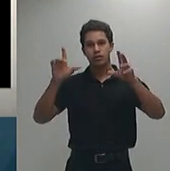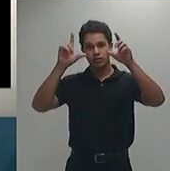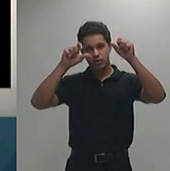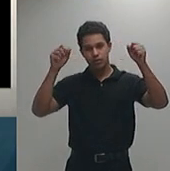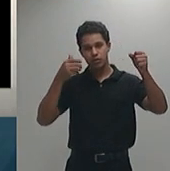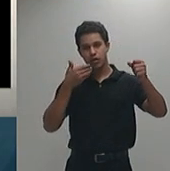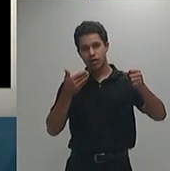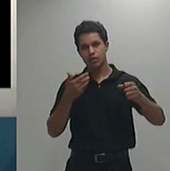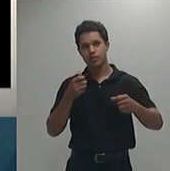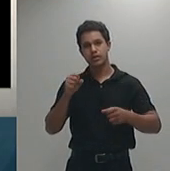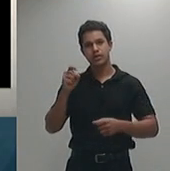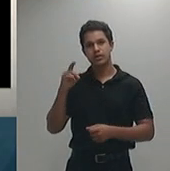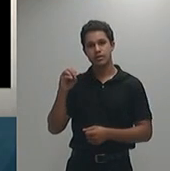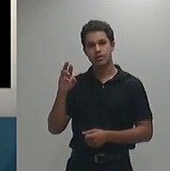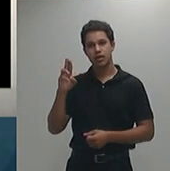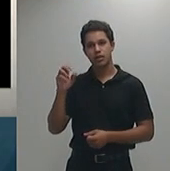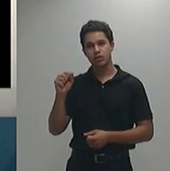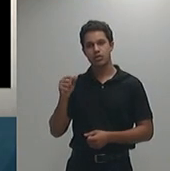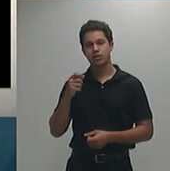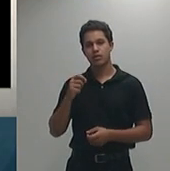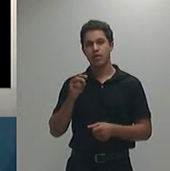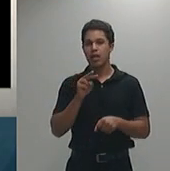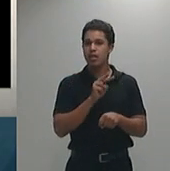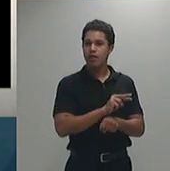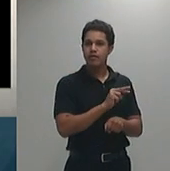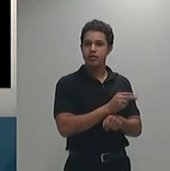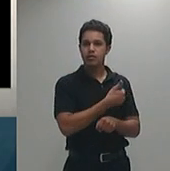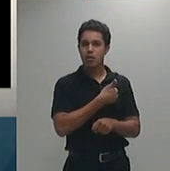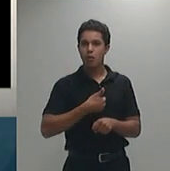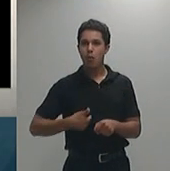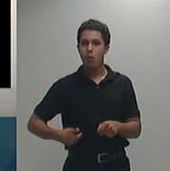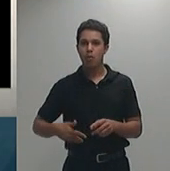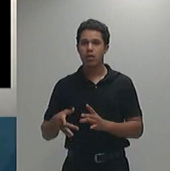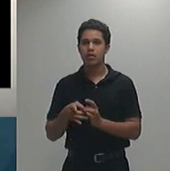a Defensoria Pública da União